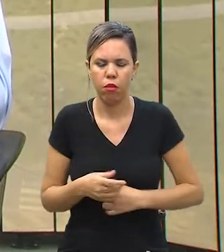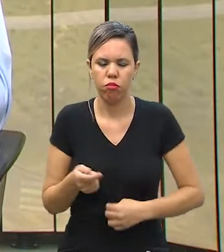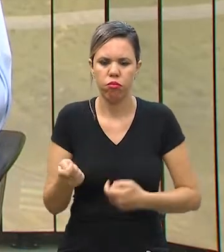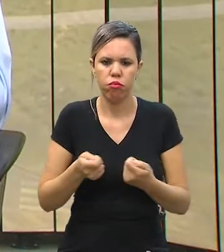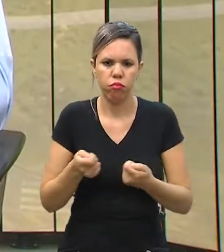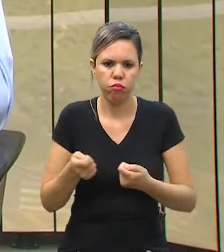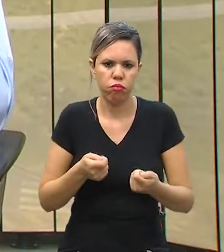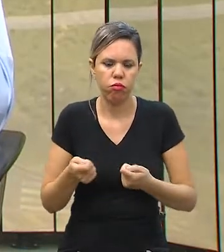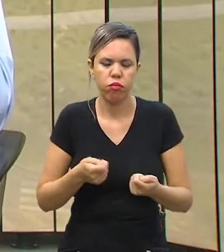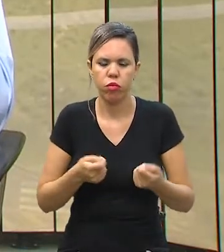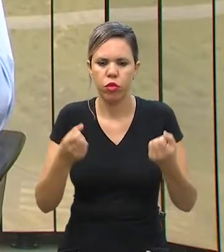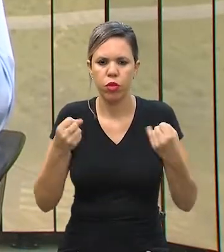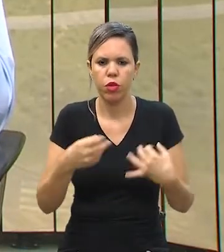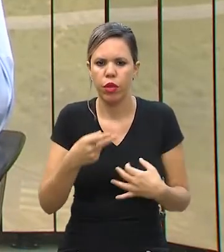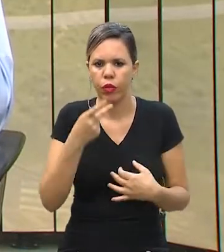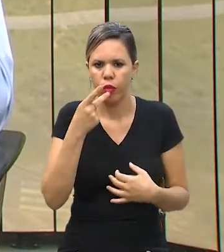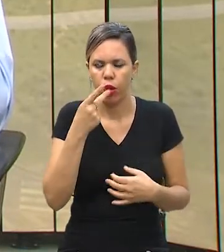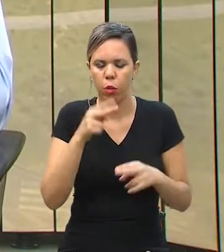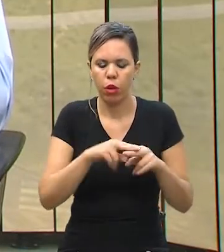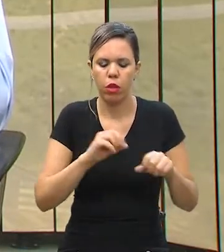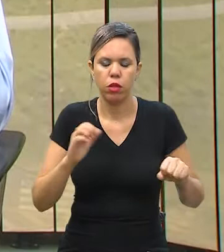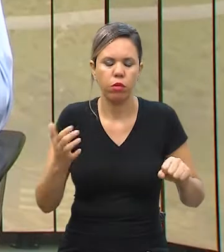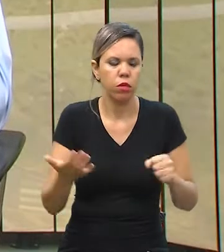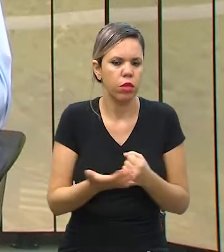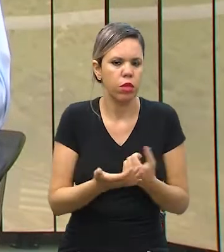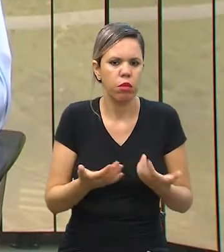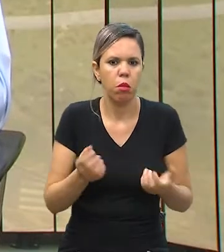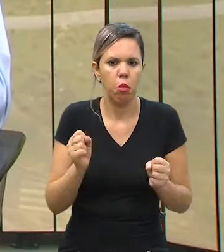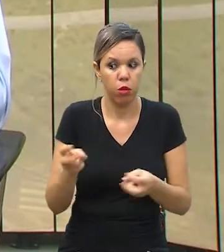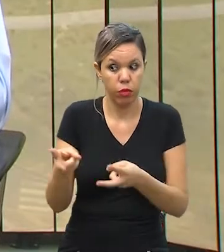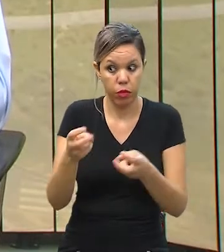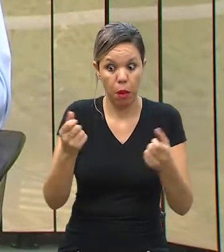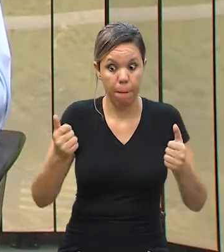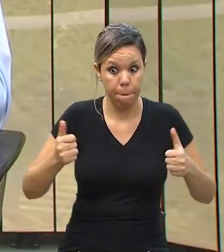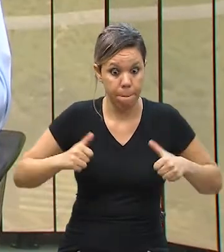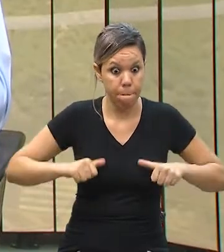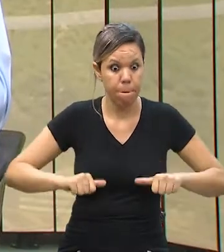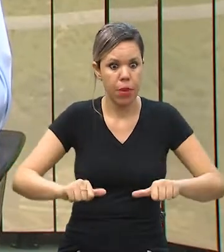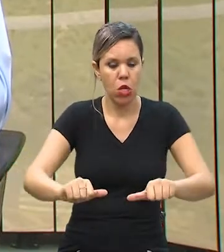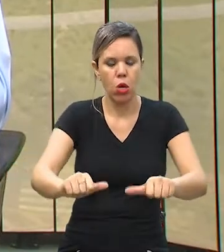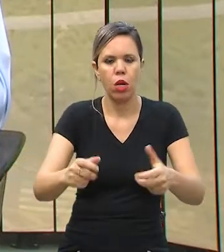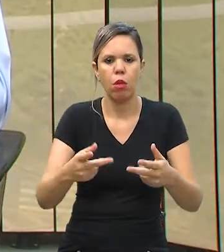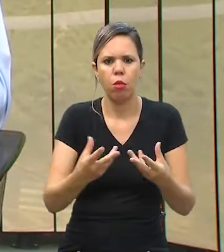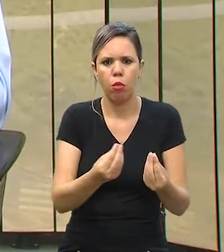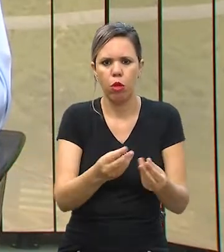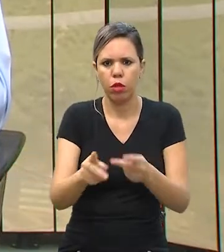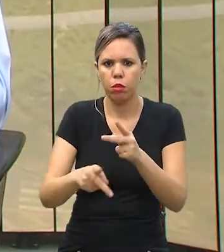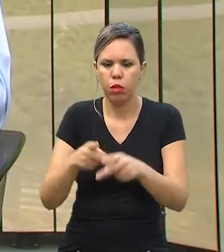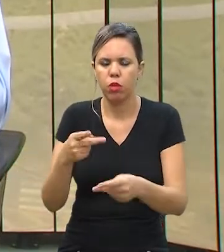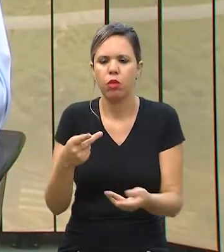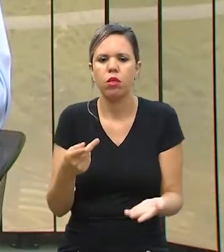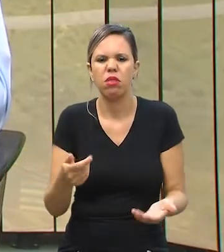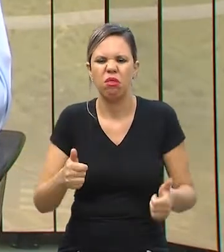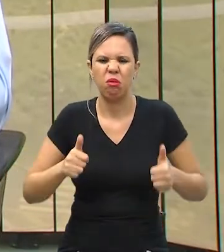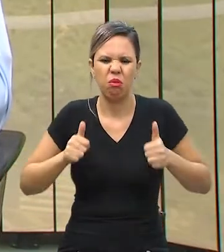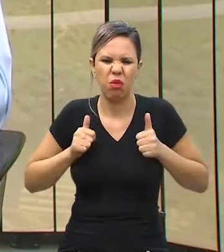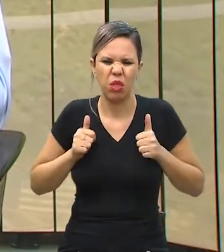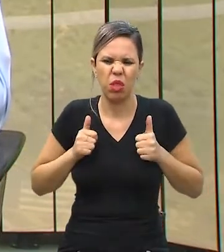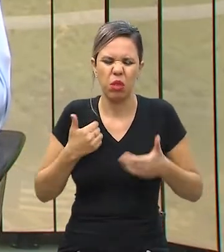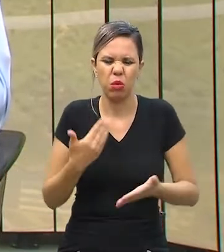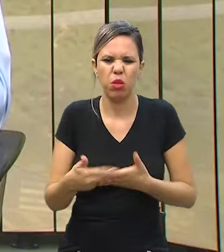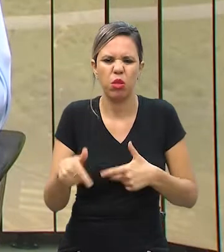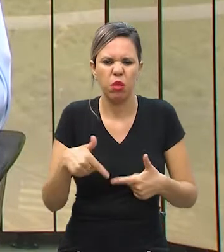econômica que nós estamos falando aí nessa questão da pandemia, pode ver que vai piorar o quadro. E muitas pessoas perderam o emprego, muitas pessoas